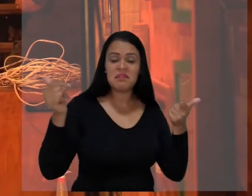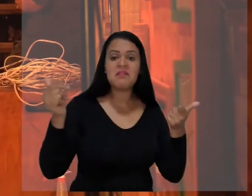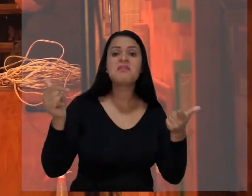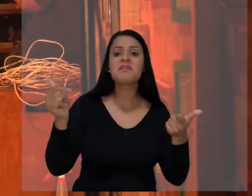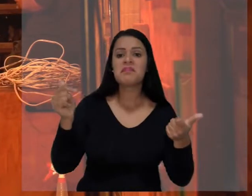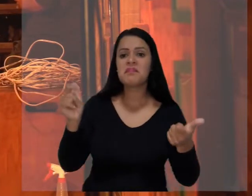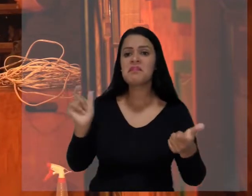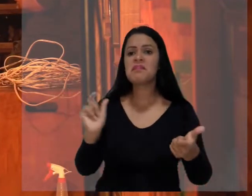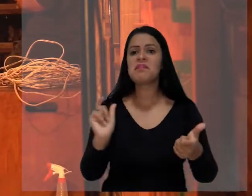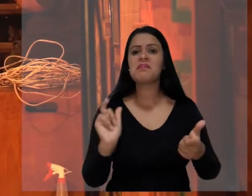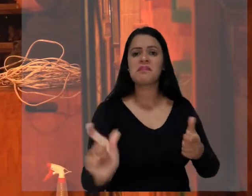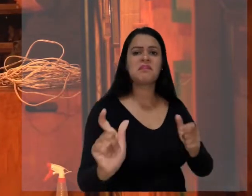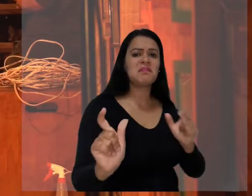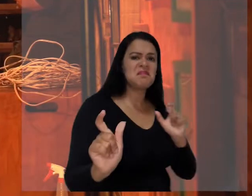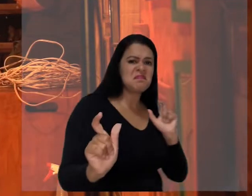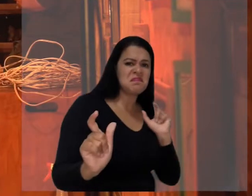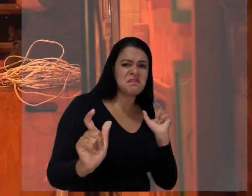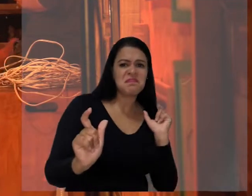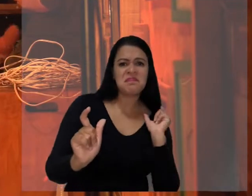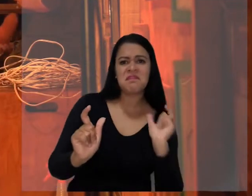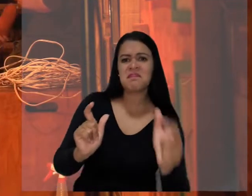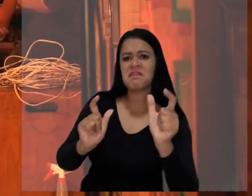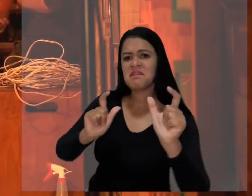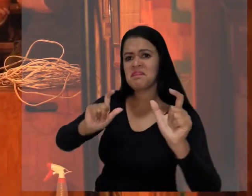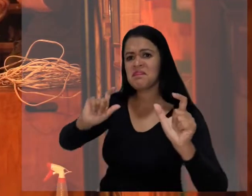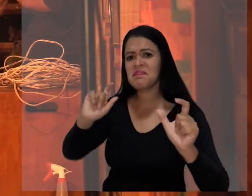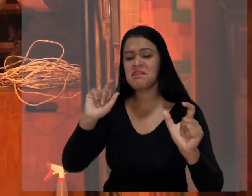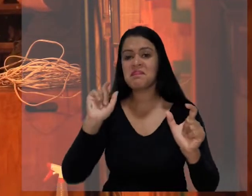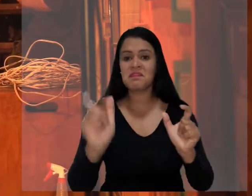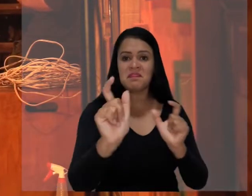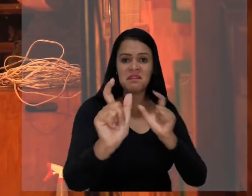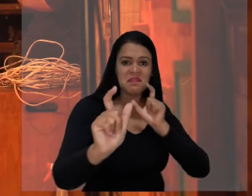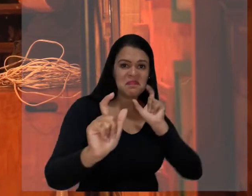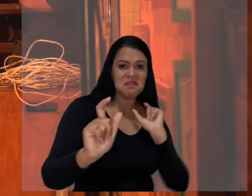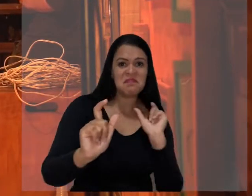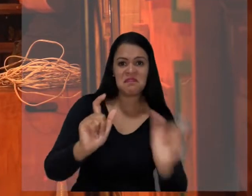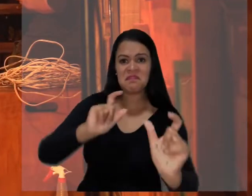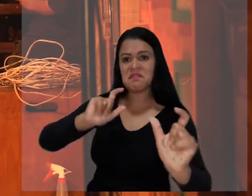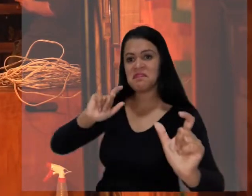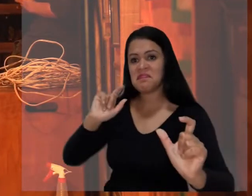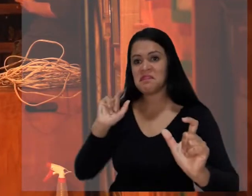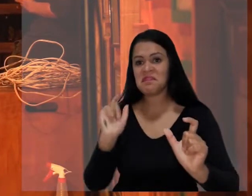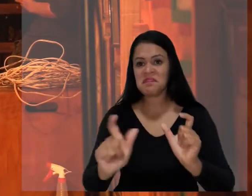Ah, was ist dich? Was ist dich?